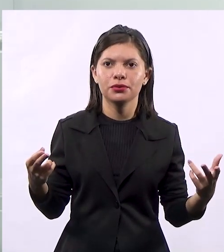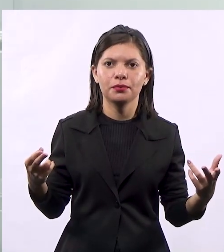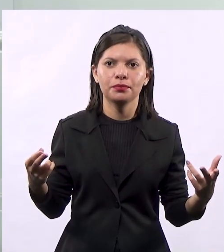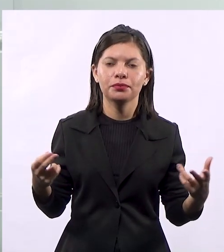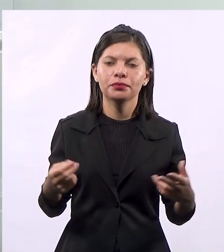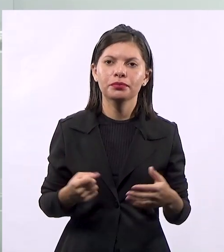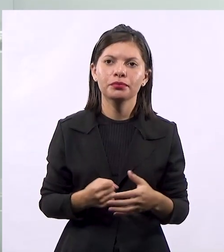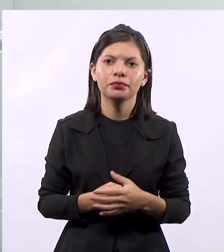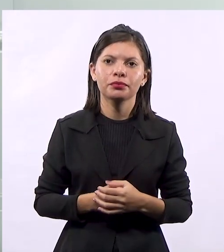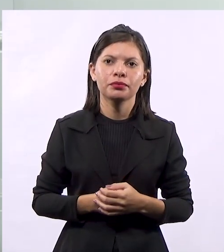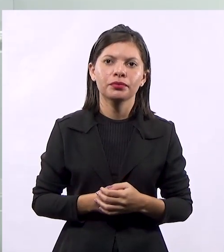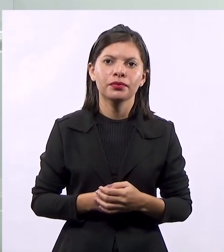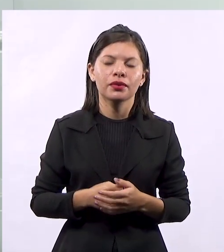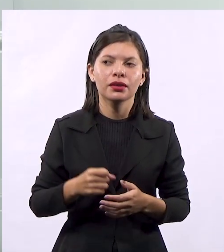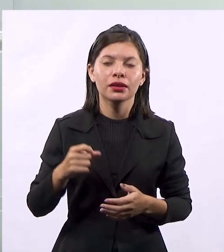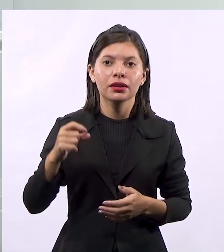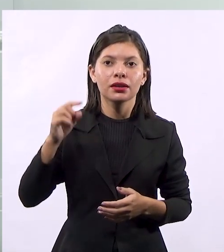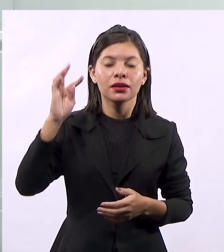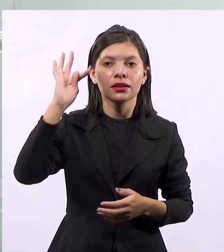perspectiva